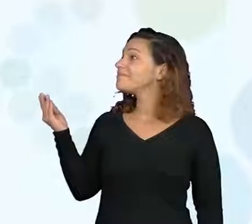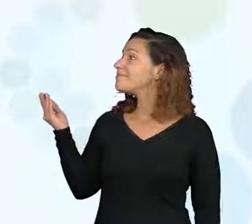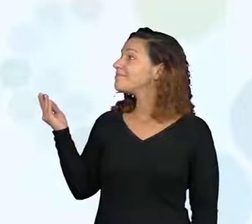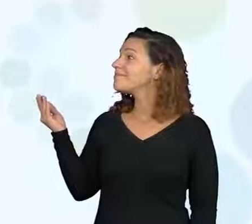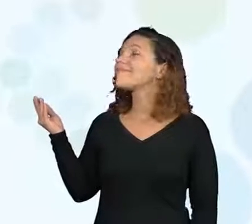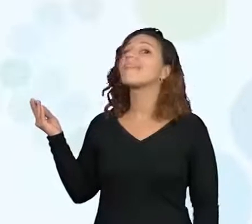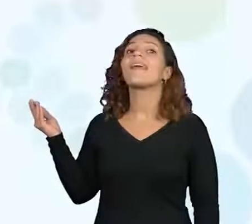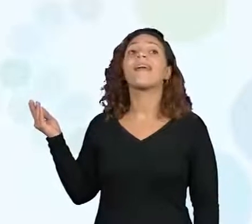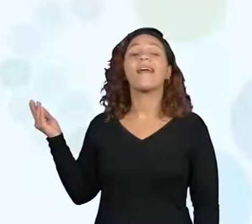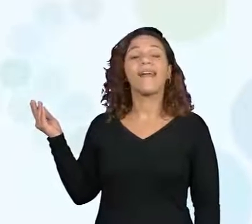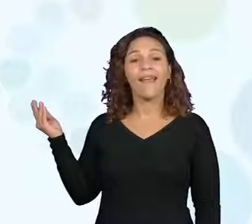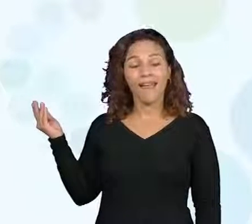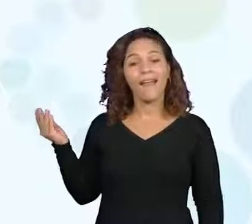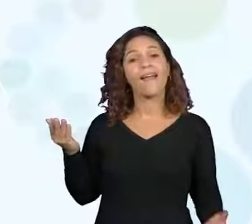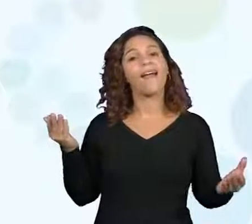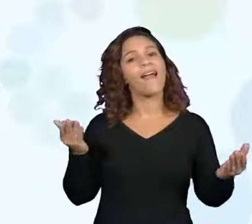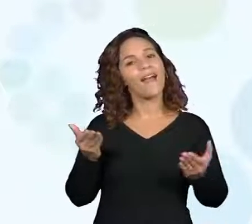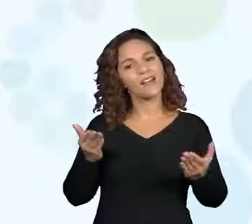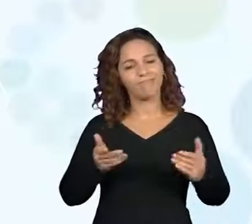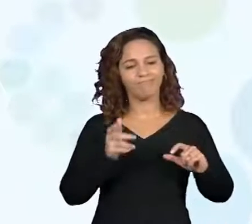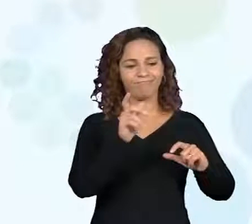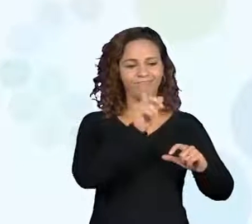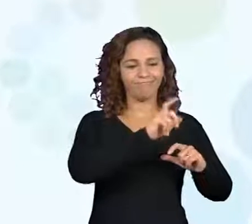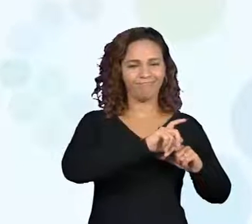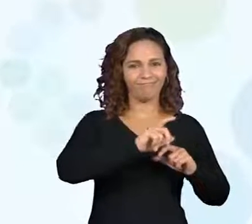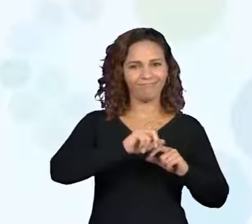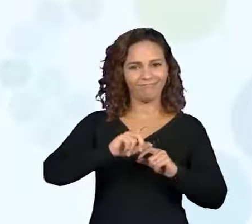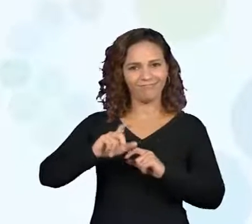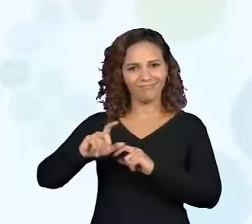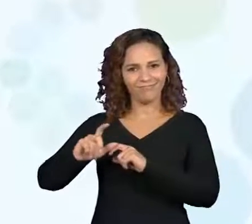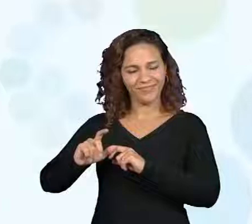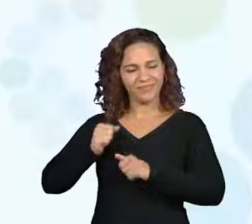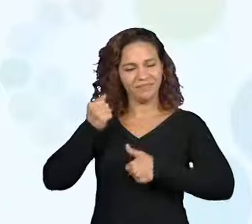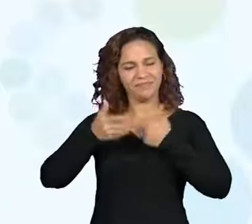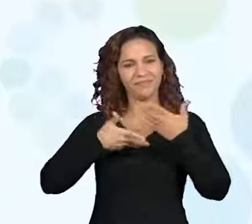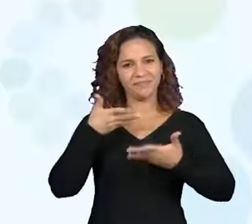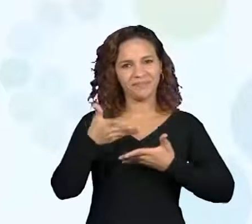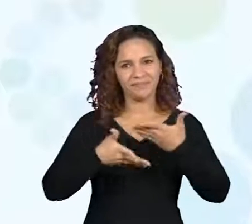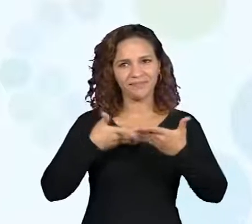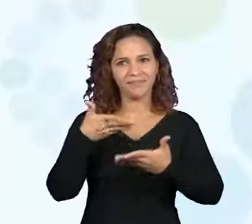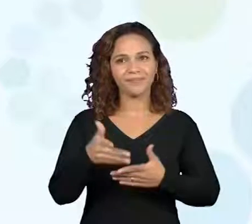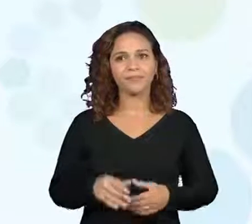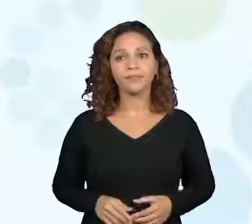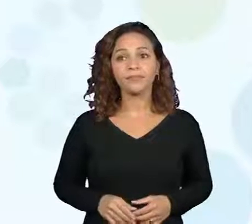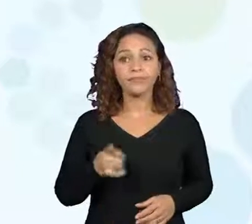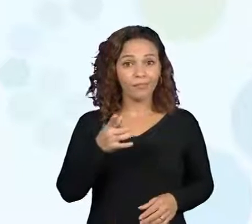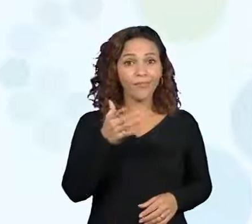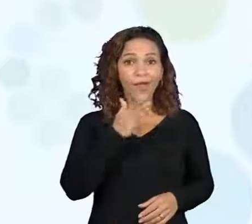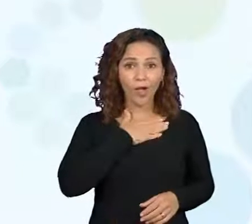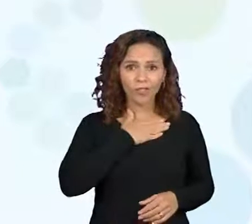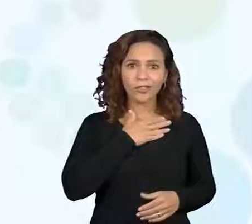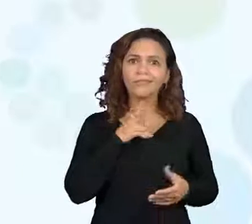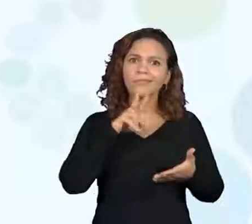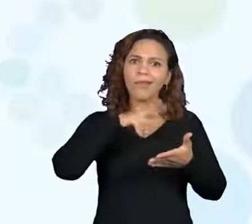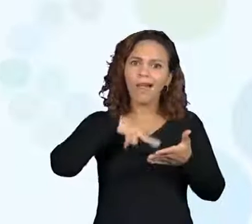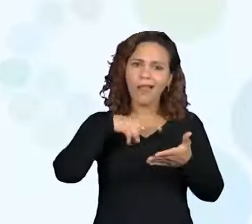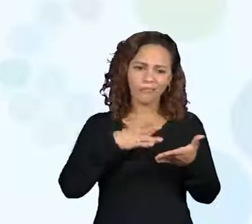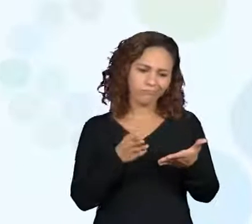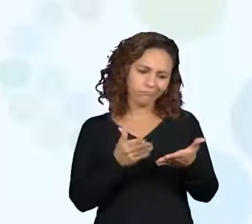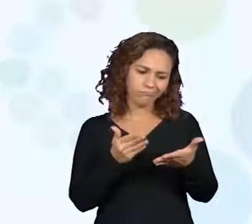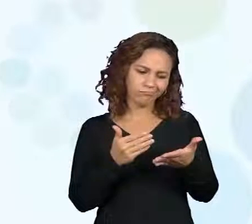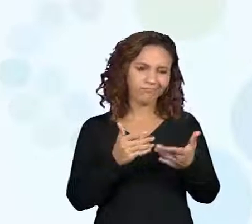Hora da história em quadrinho. Olha só, se você gosta de história em quadrinho assim